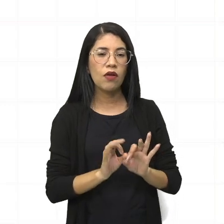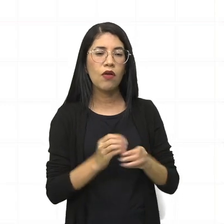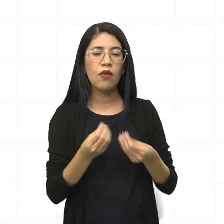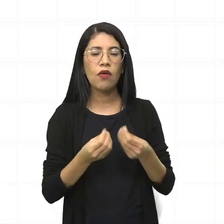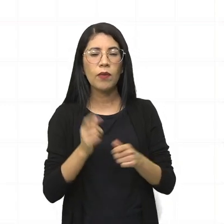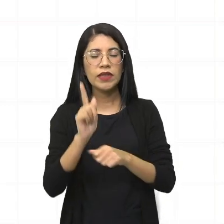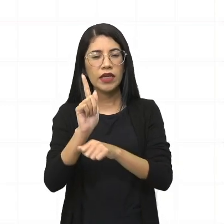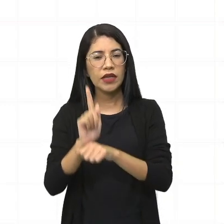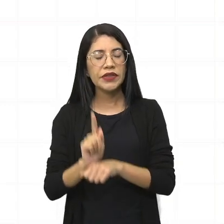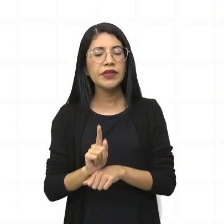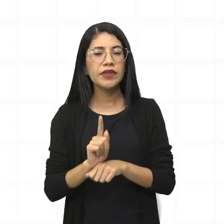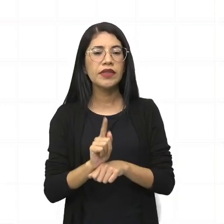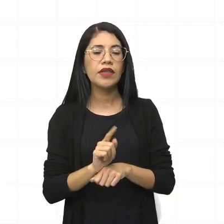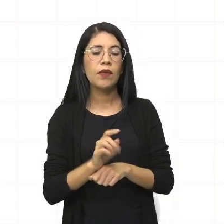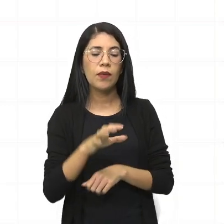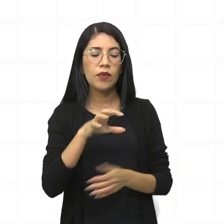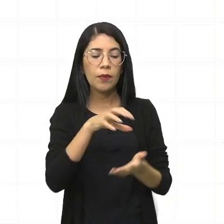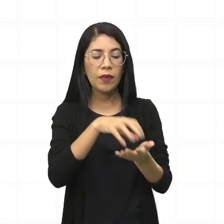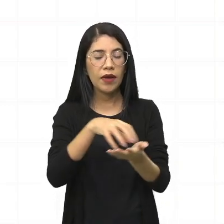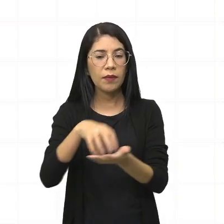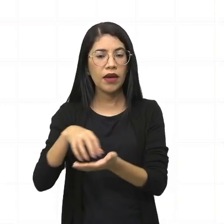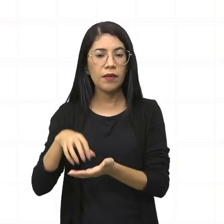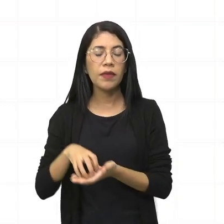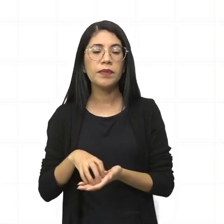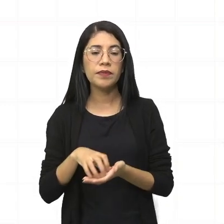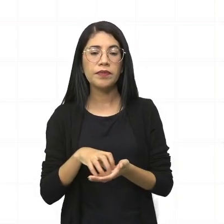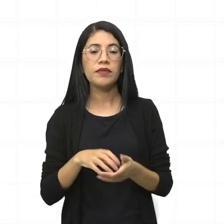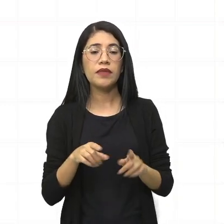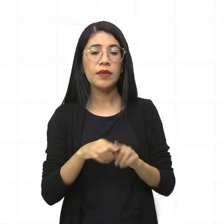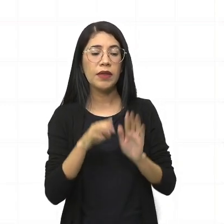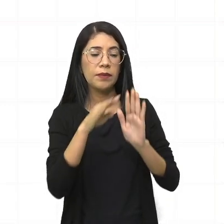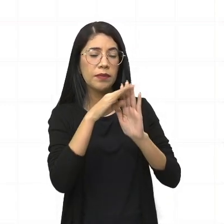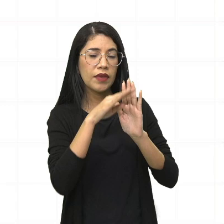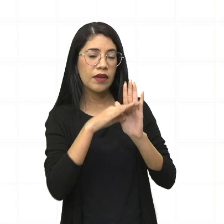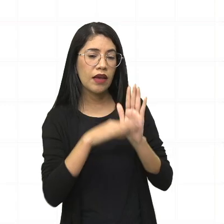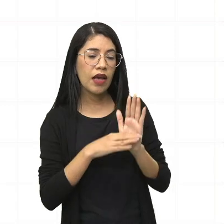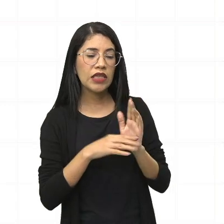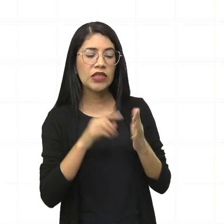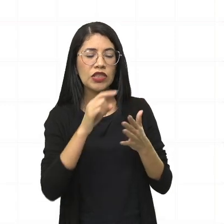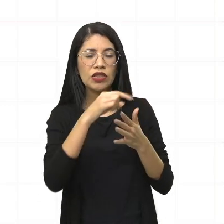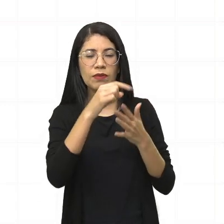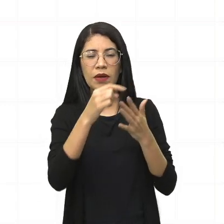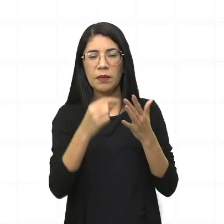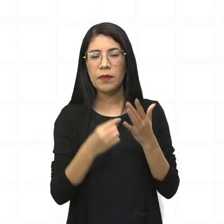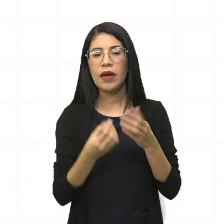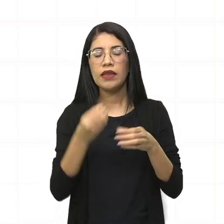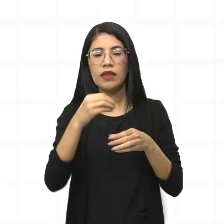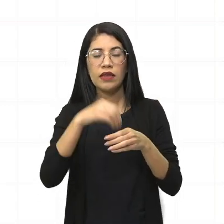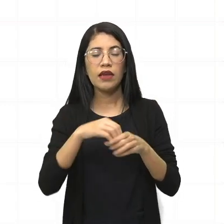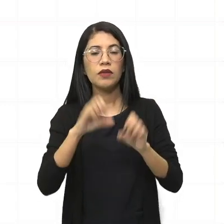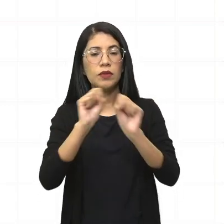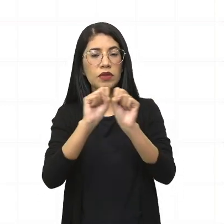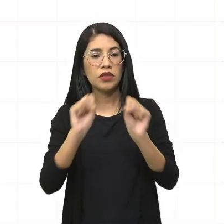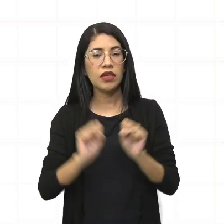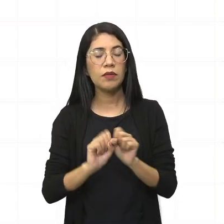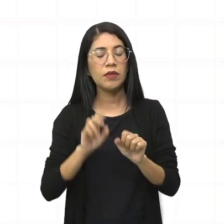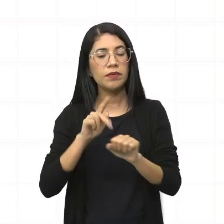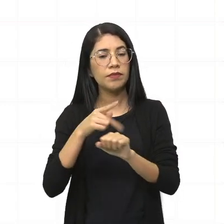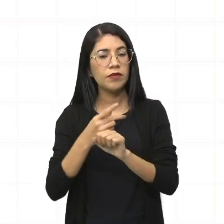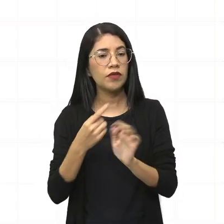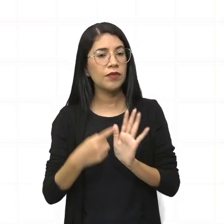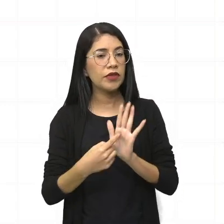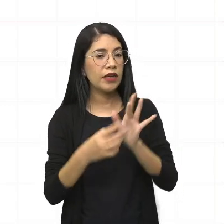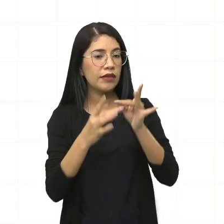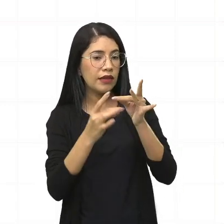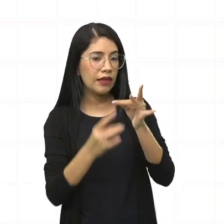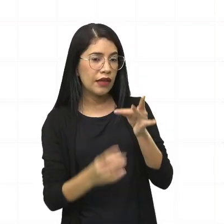de conservação no Brasil, regulamentando as diversas categorias que tem dentro do sistema, e daqui a pouco a gente vai já ver quais são